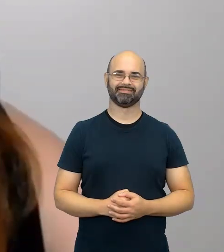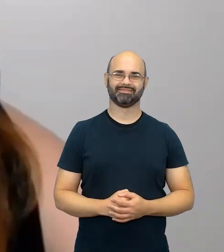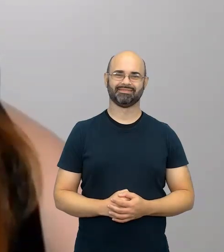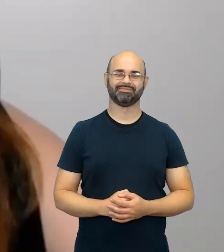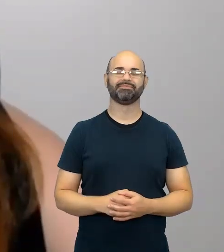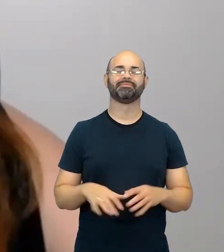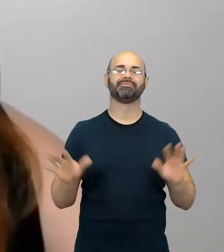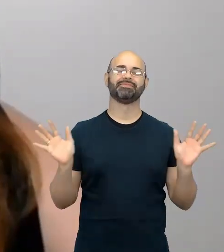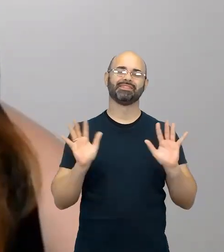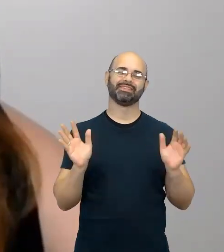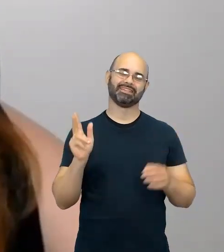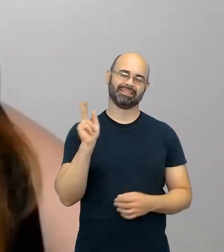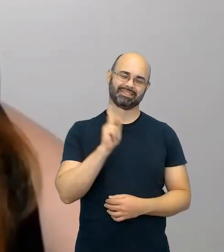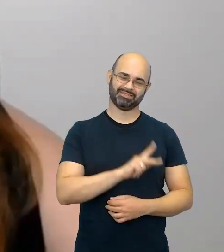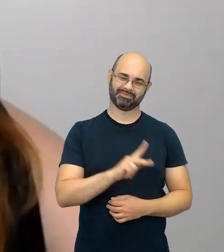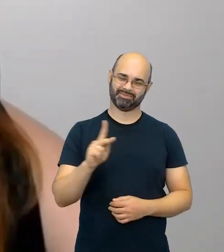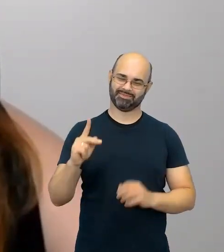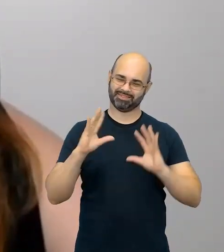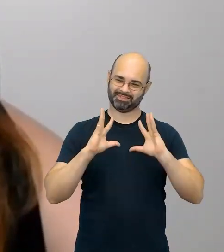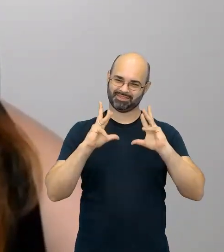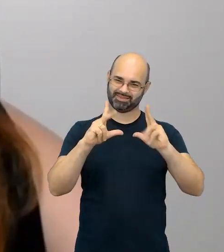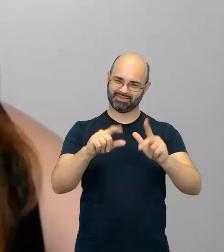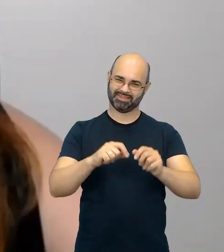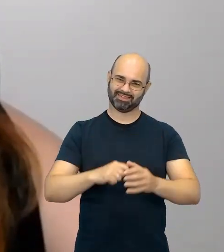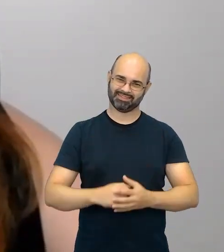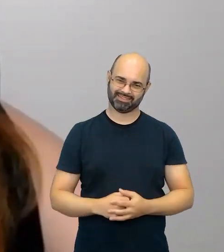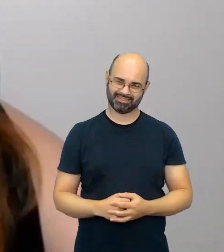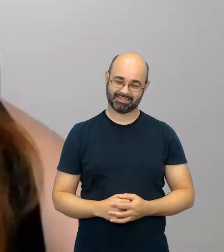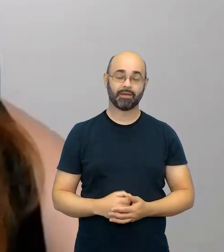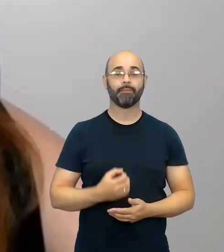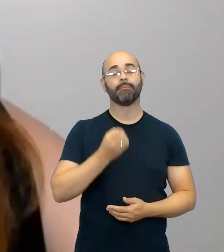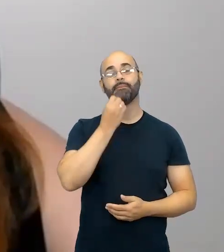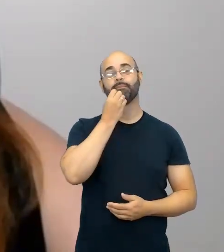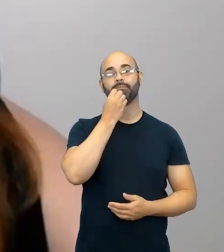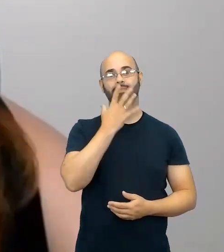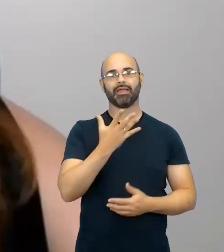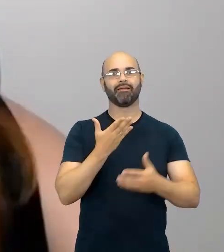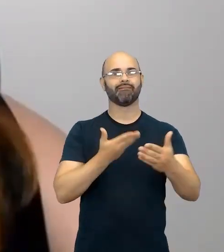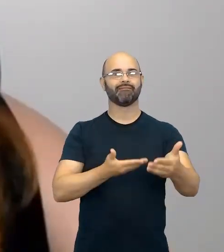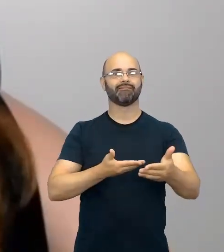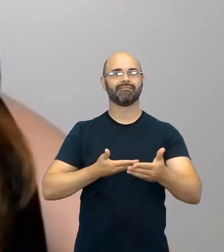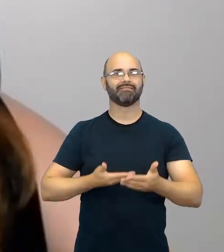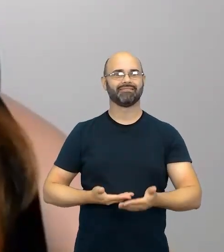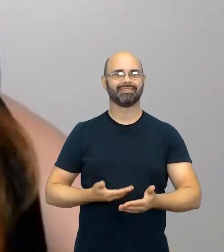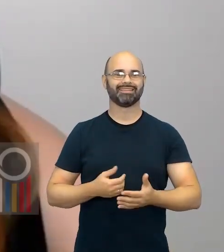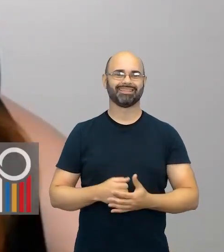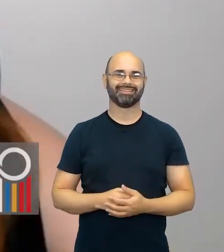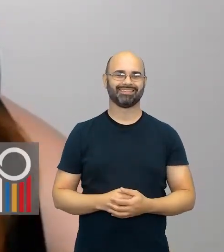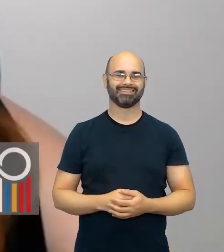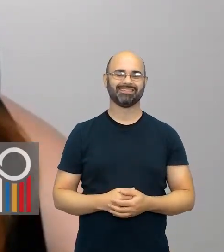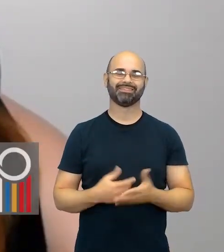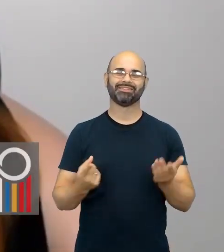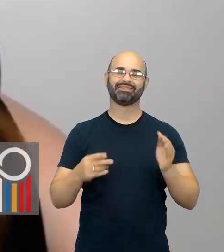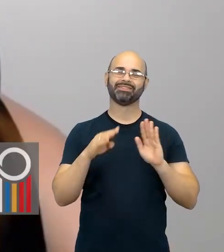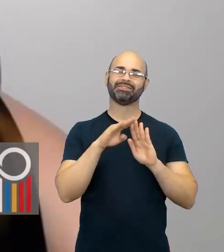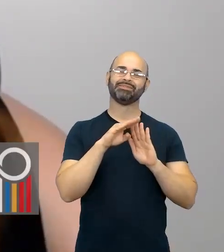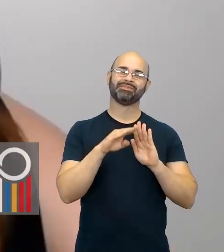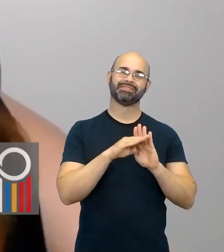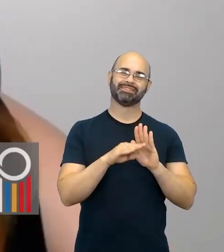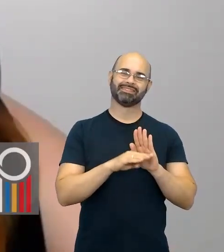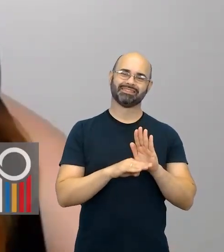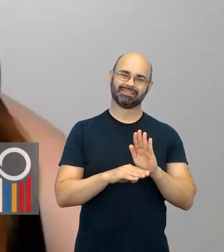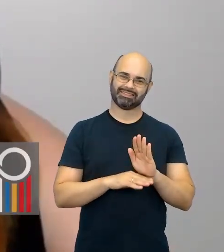Olá, professores, professoras, sejam todos muito bem-vindos ao nosso programa de recuperação